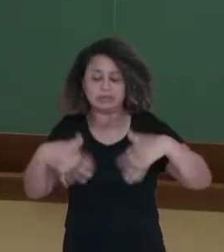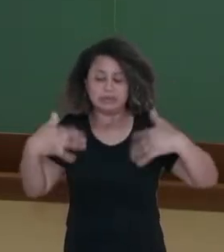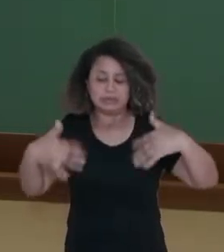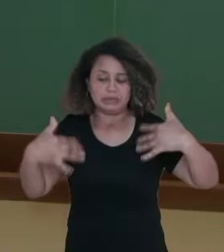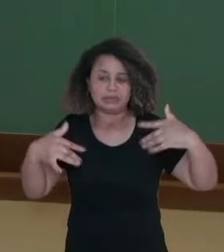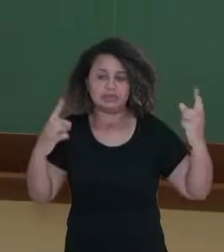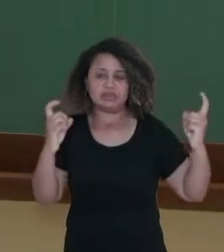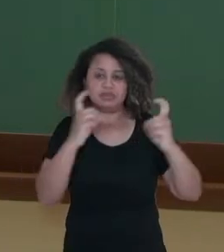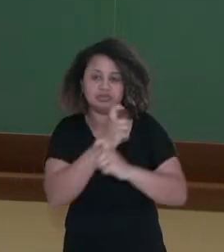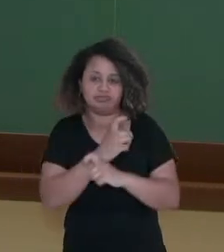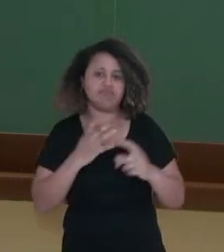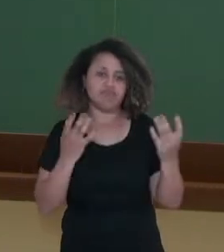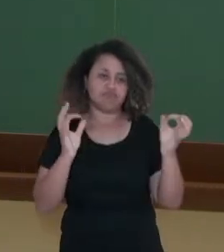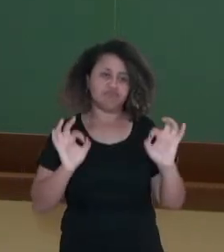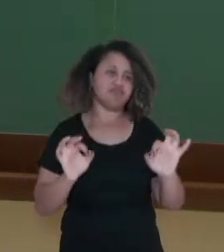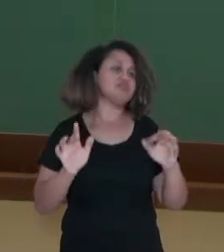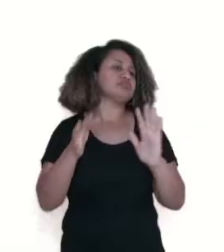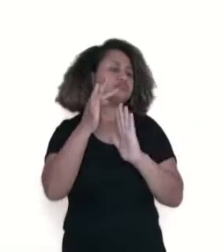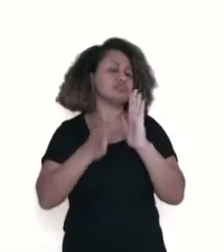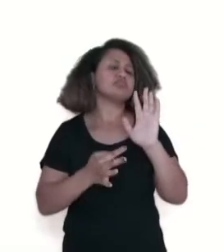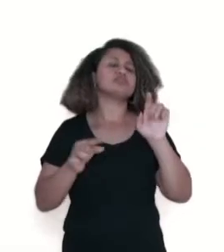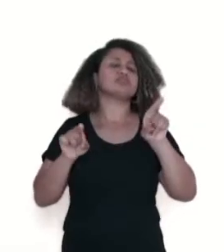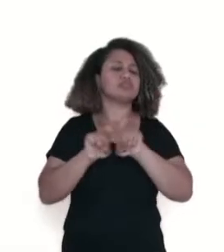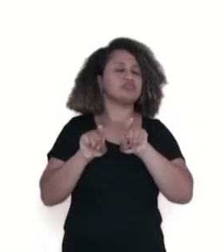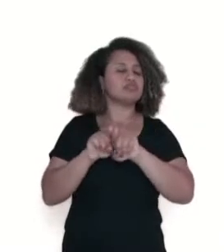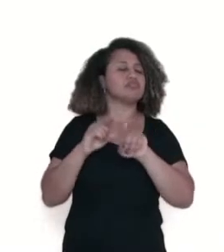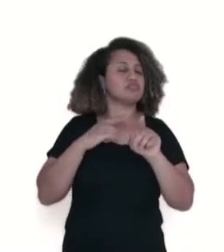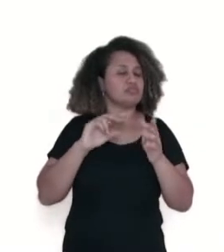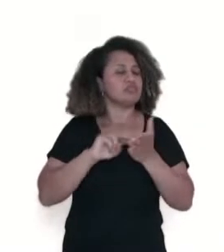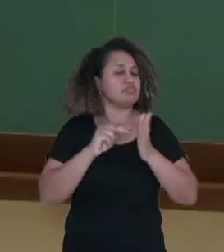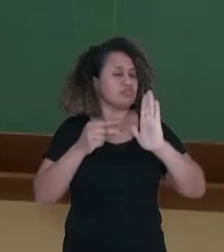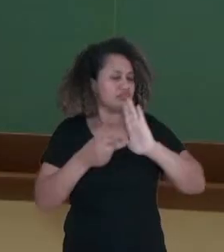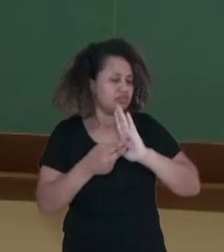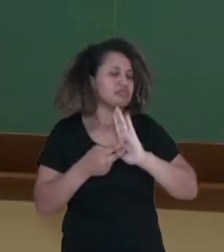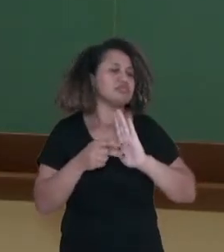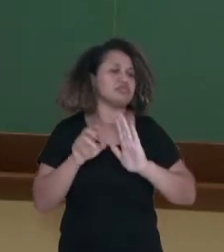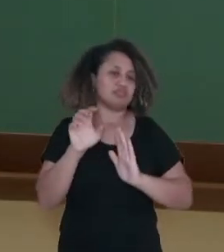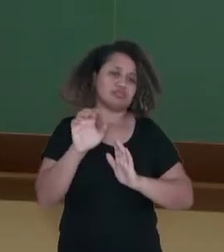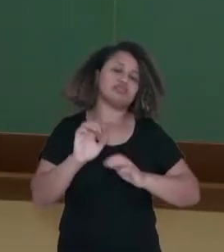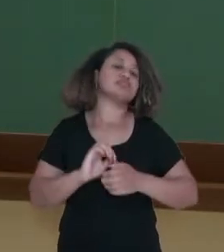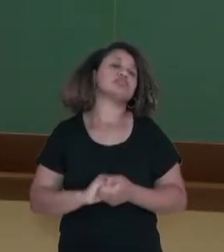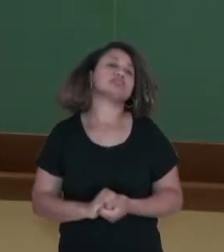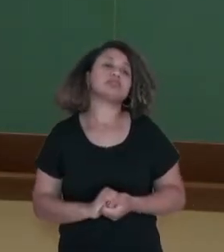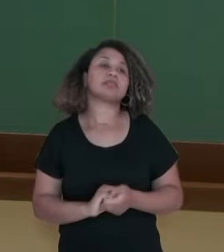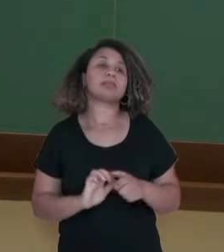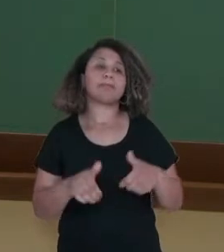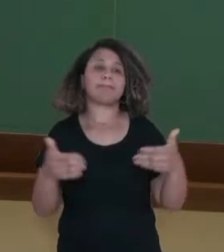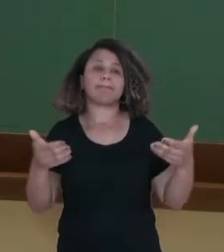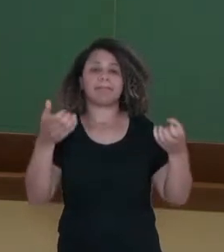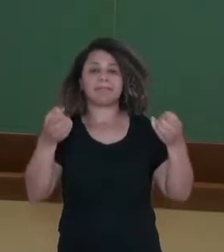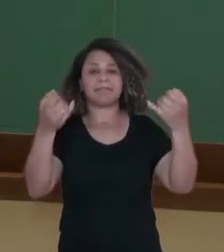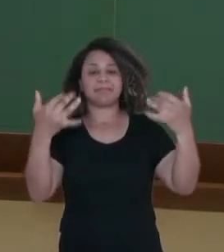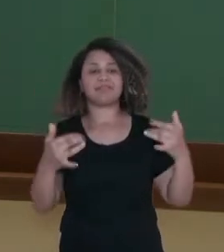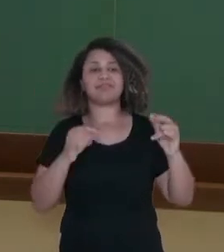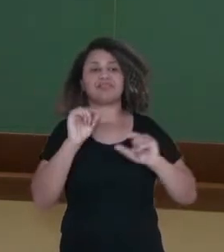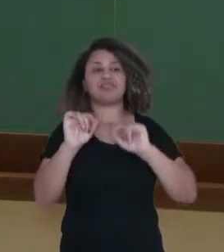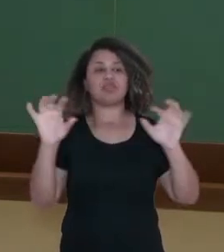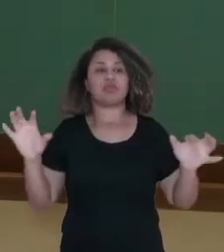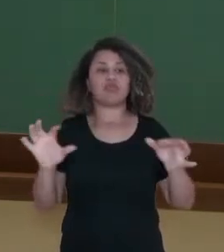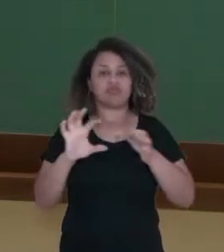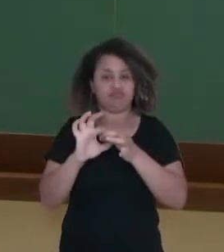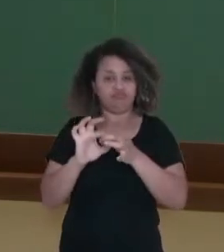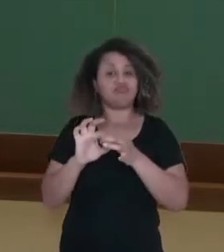muito difícil. Então, no texto também tem esse sentido de ter dificuldade. Vamos falar um pouquinho sobre as